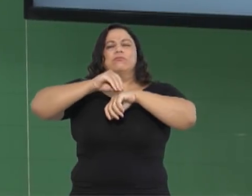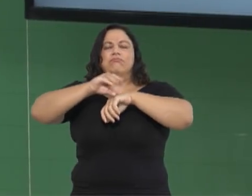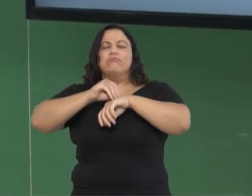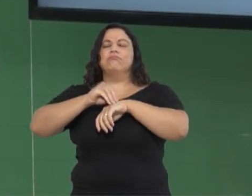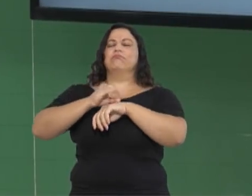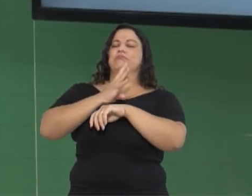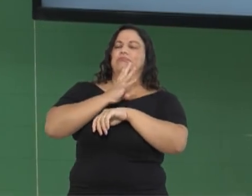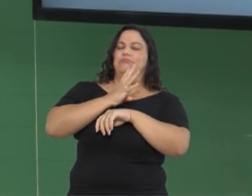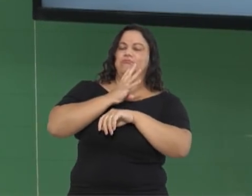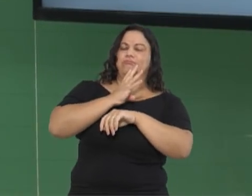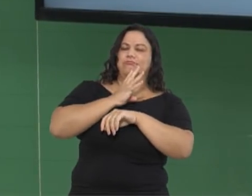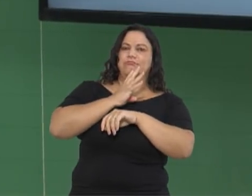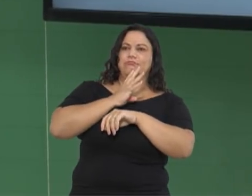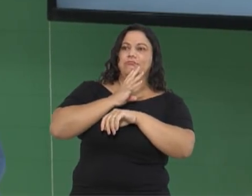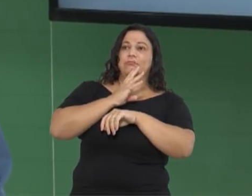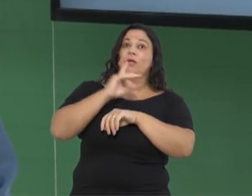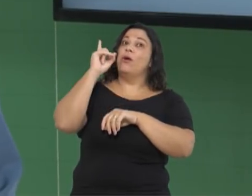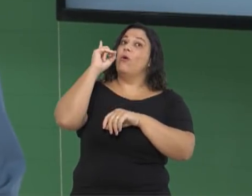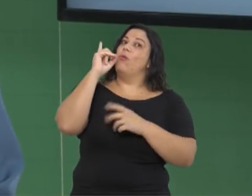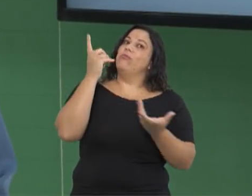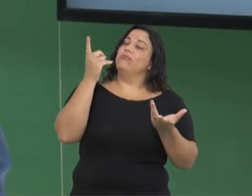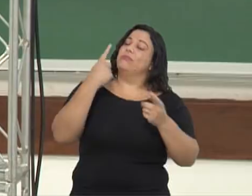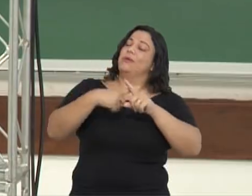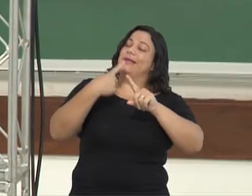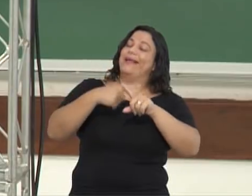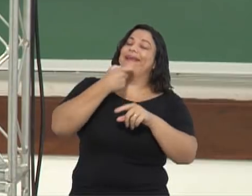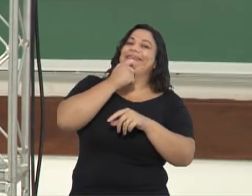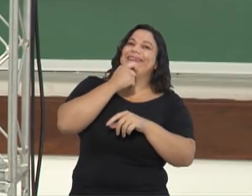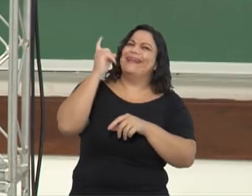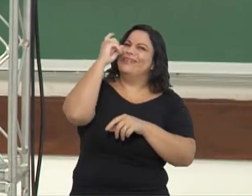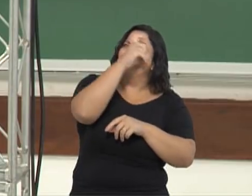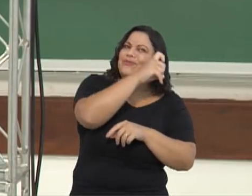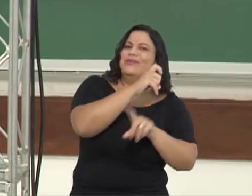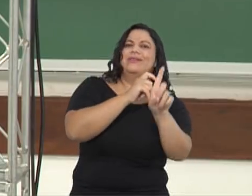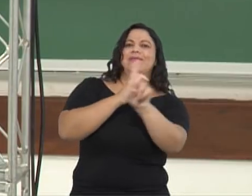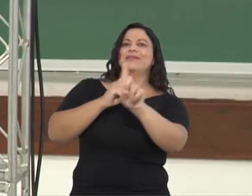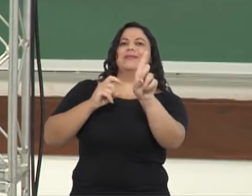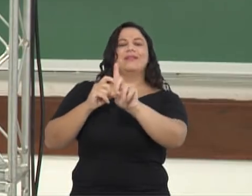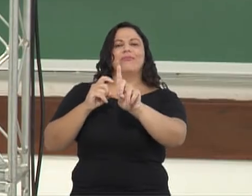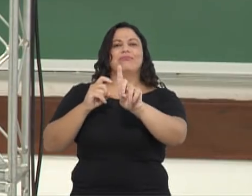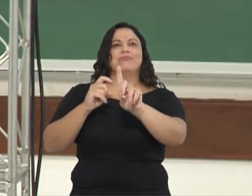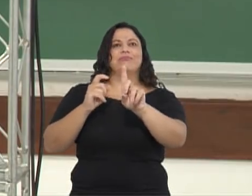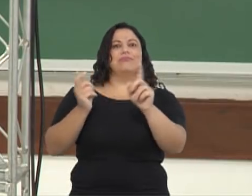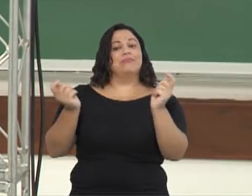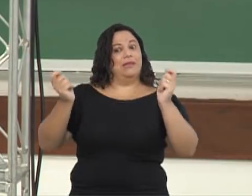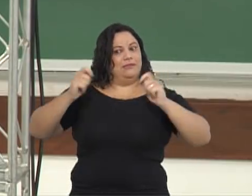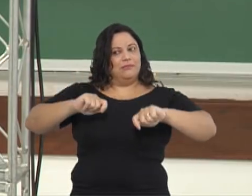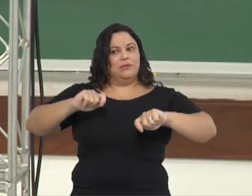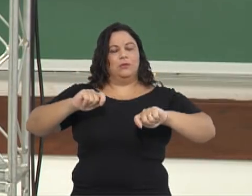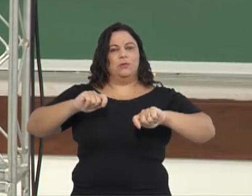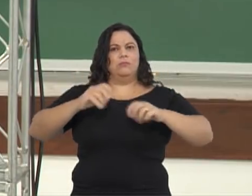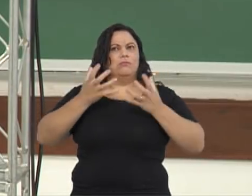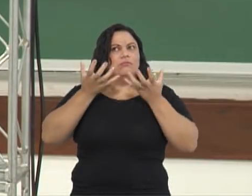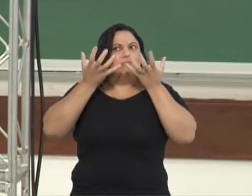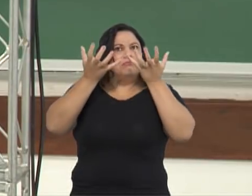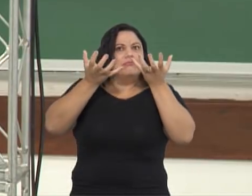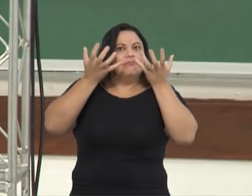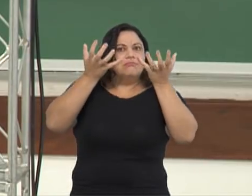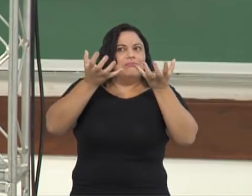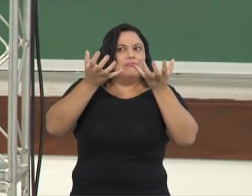O inglês não é difícil de nós aprendermos, desde que nós estejamos dispostos a conhecer um